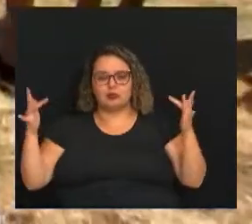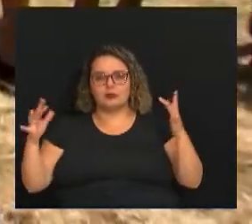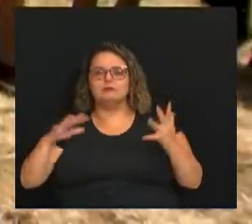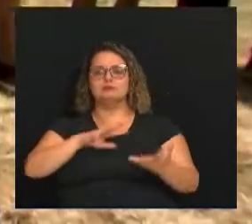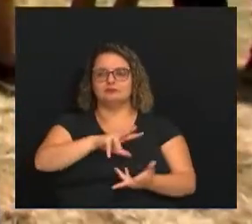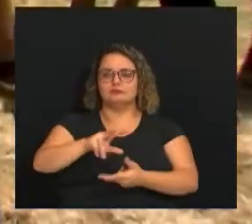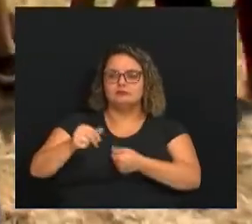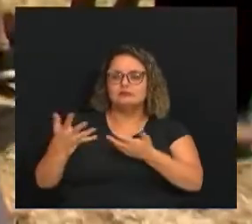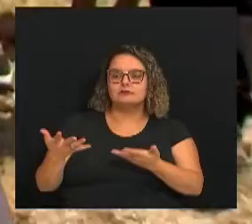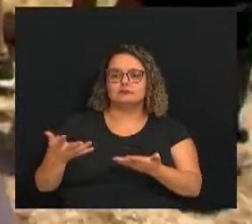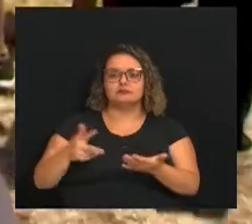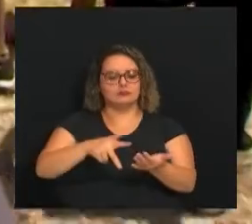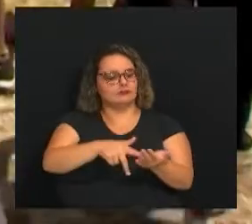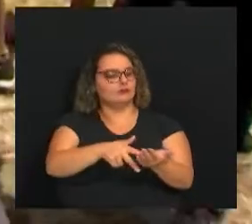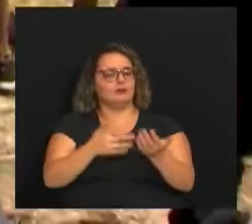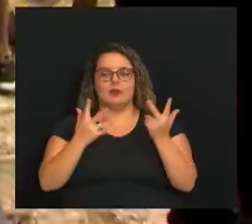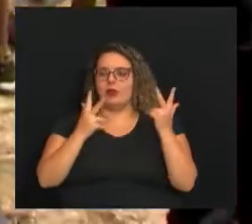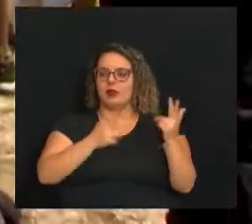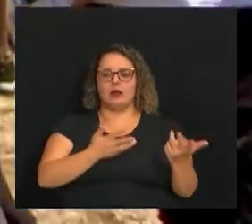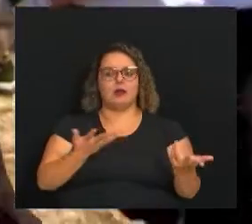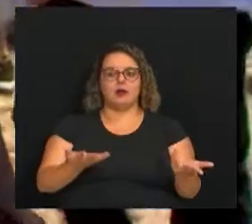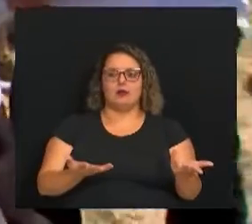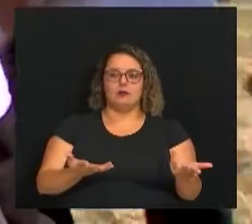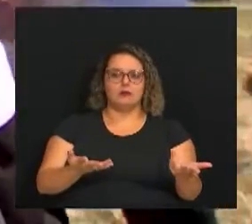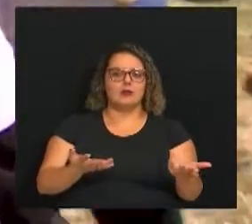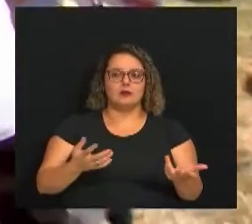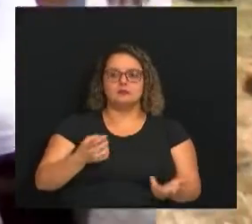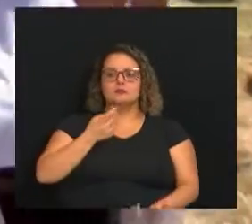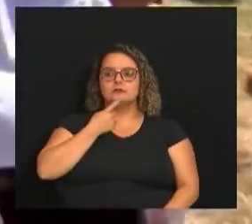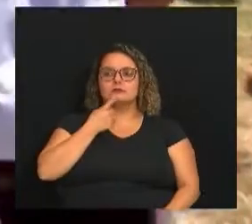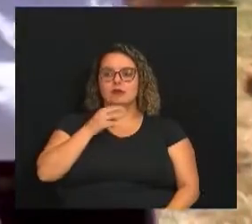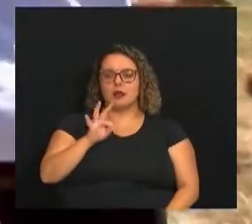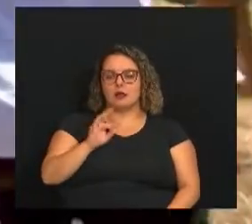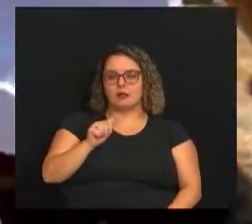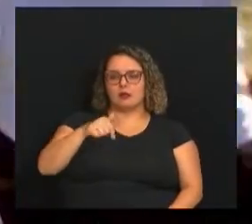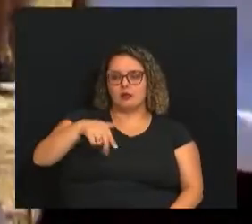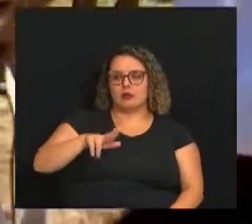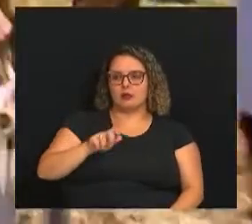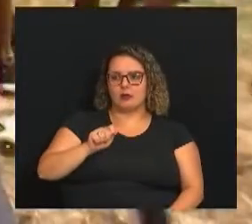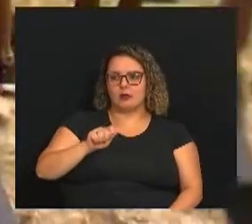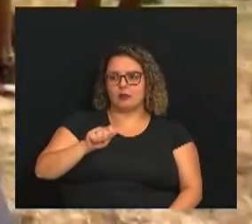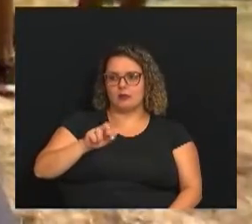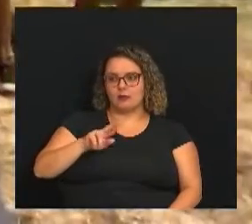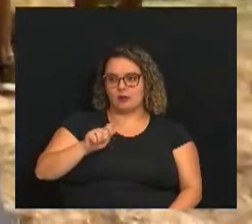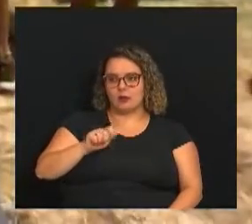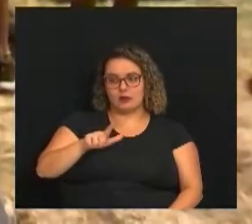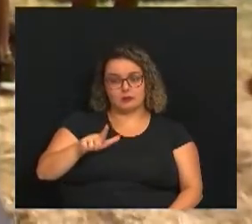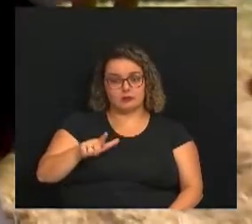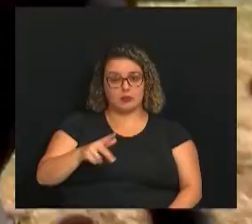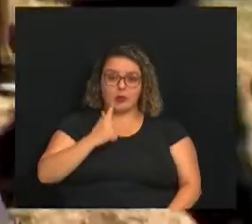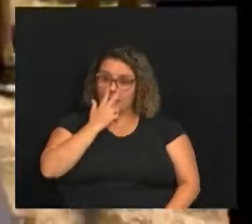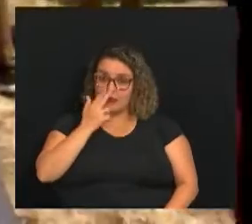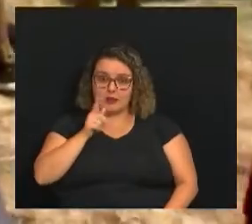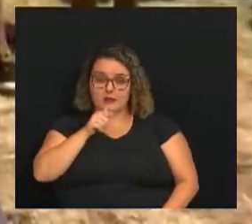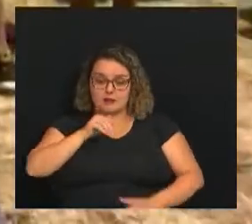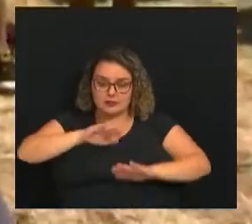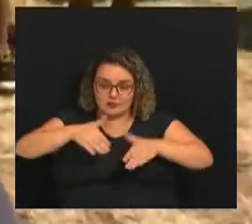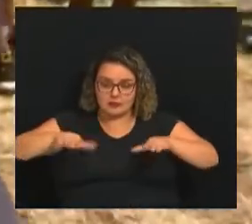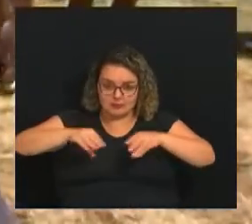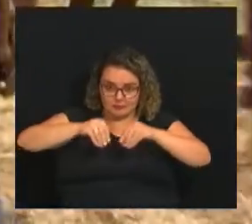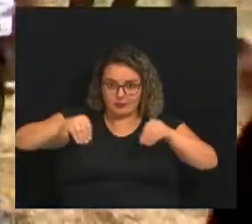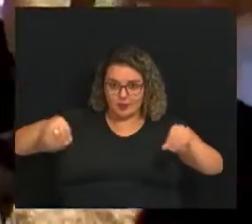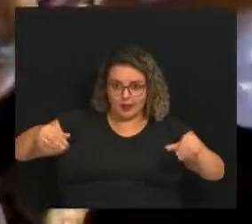não seria diferente em Campinas. Campinas tem o Taquaral, que é praticamente a praia do campineiro, e não podia deixar de ter uma pista